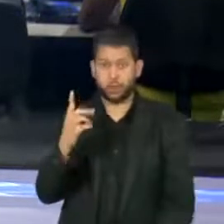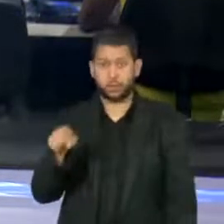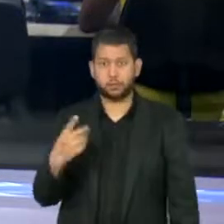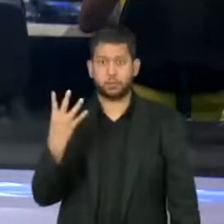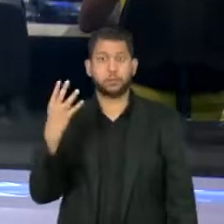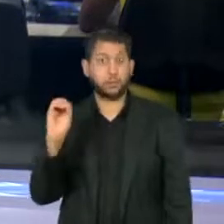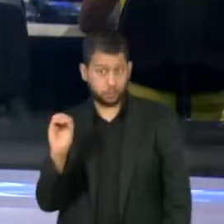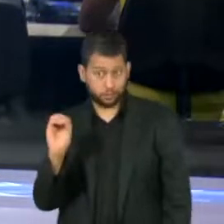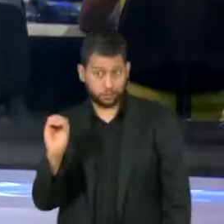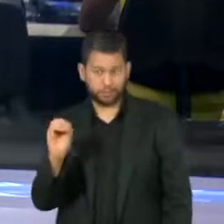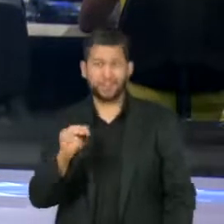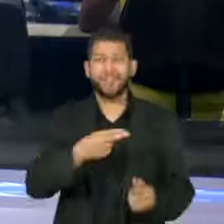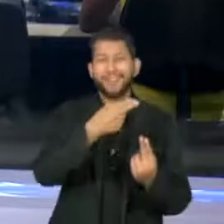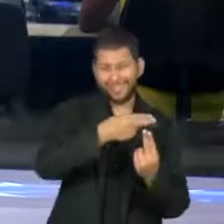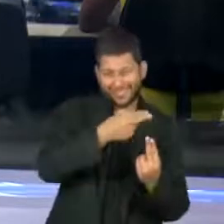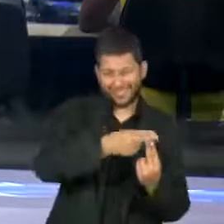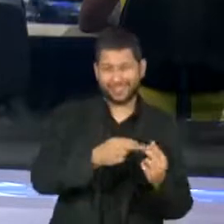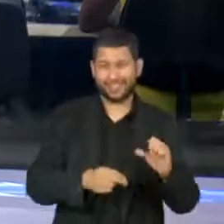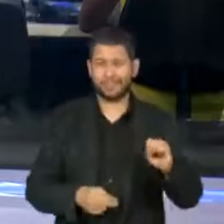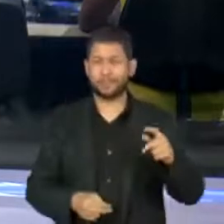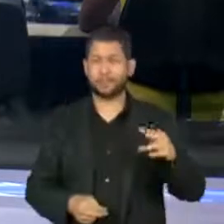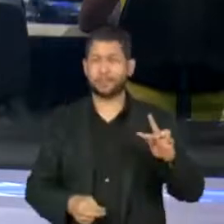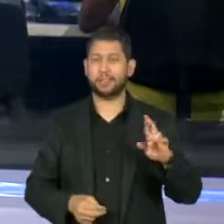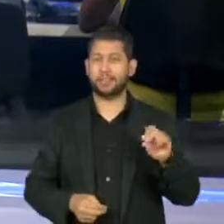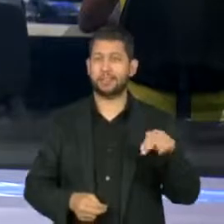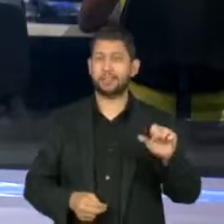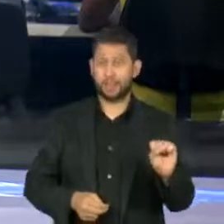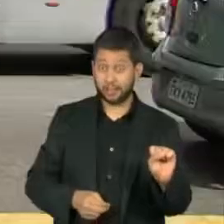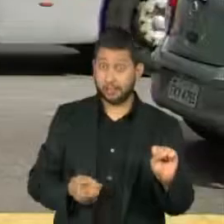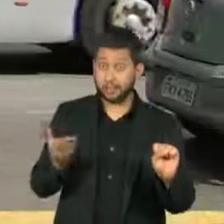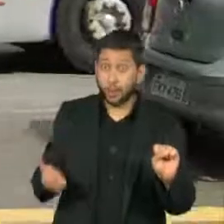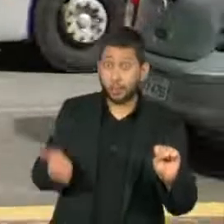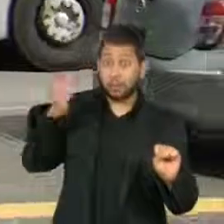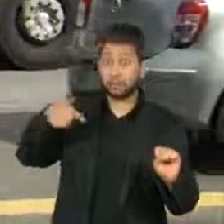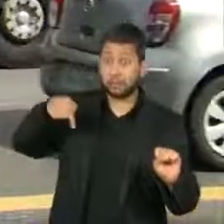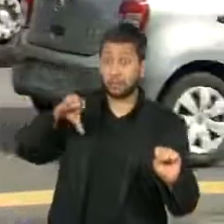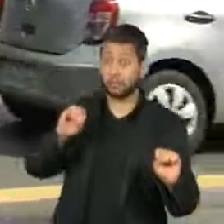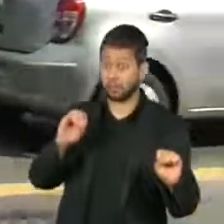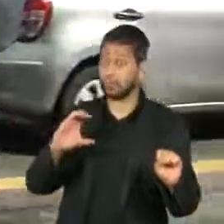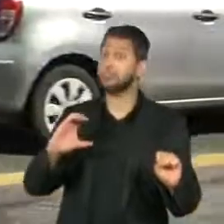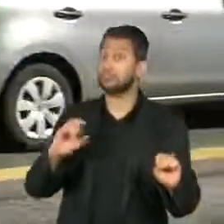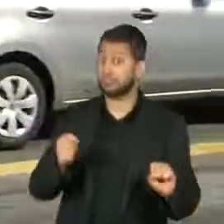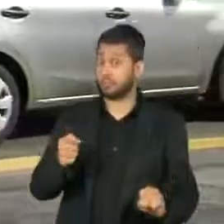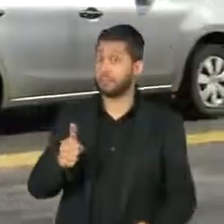a SPTrans sugere um salto de 70 centavos.